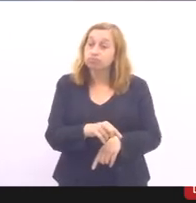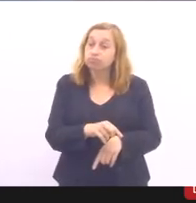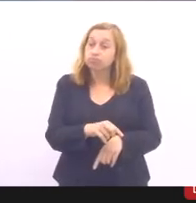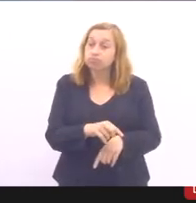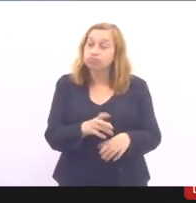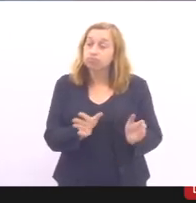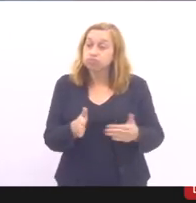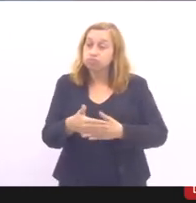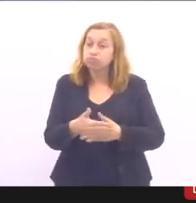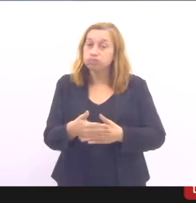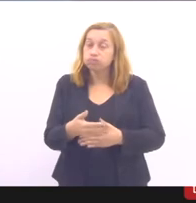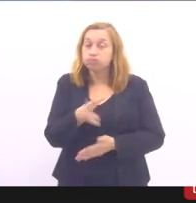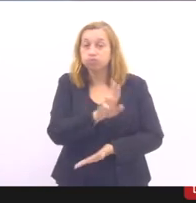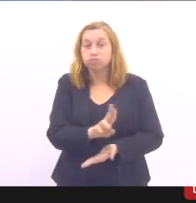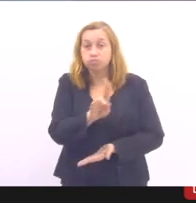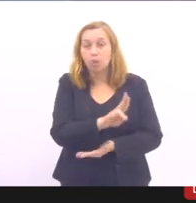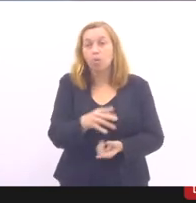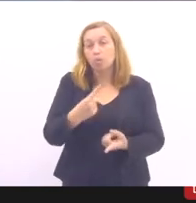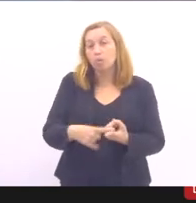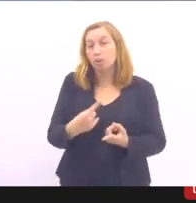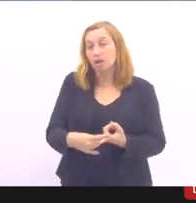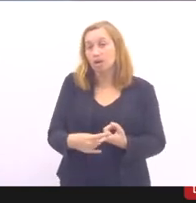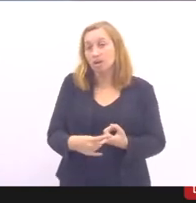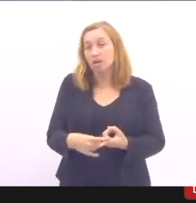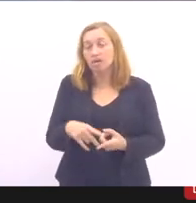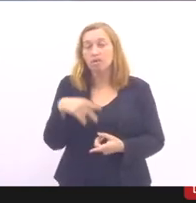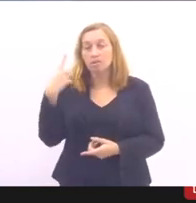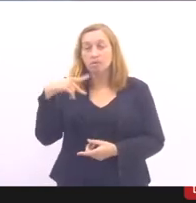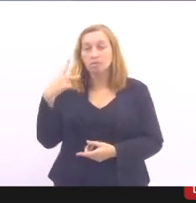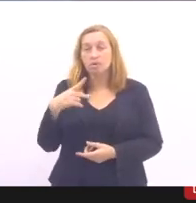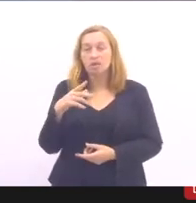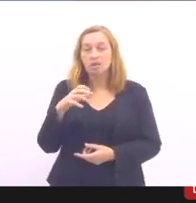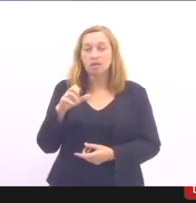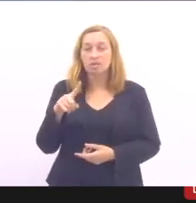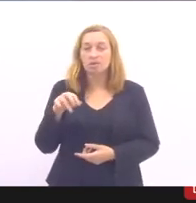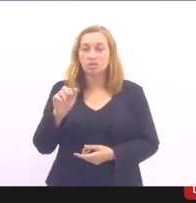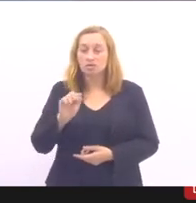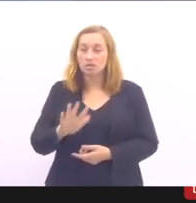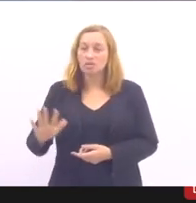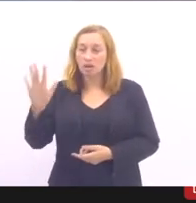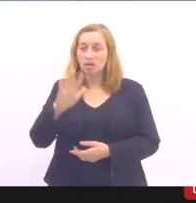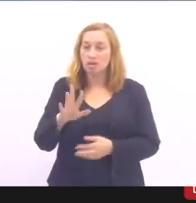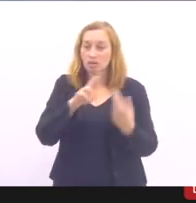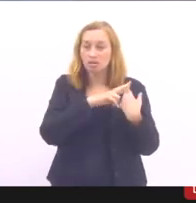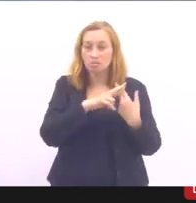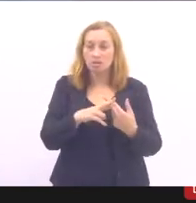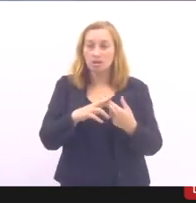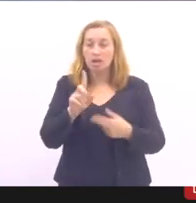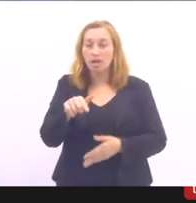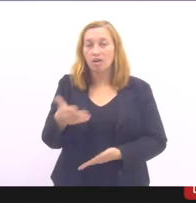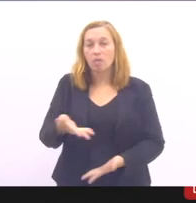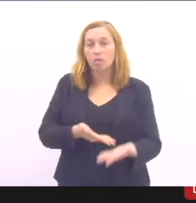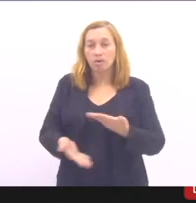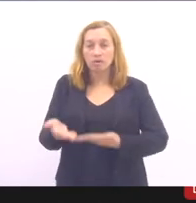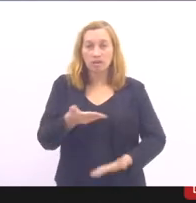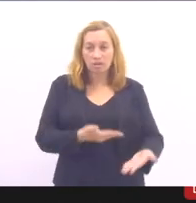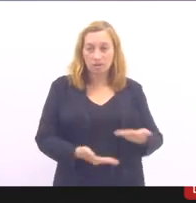pós-consumo. Porque uma vez que a política nacional, né, estabelece que a responsabilidade ela é